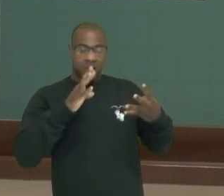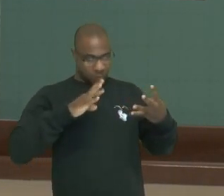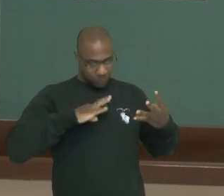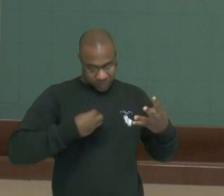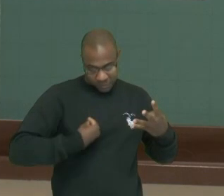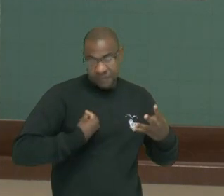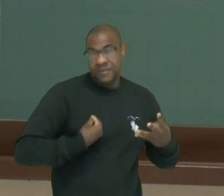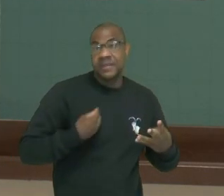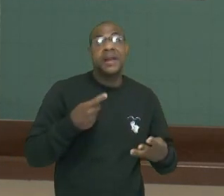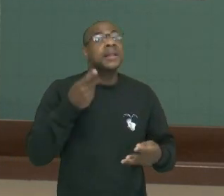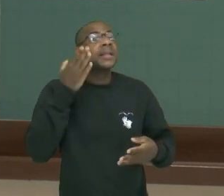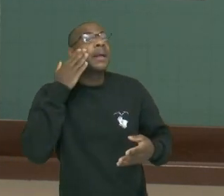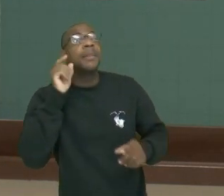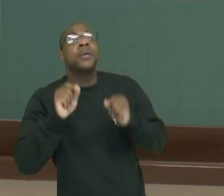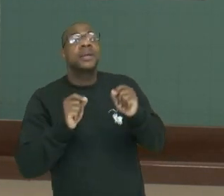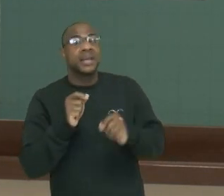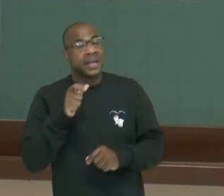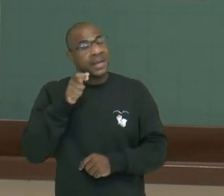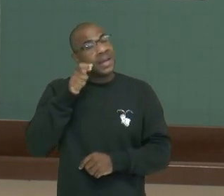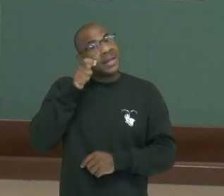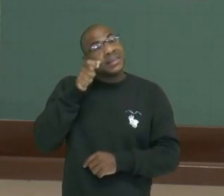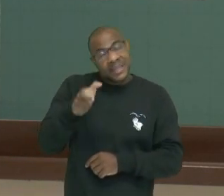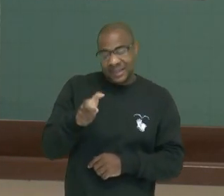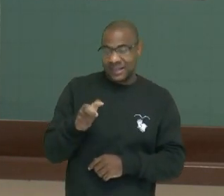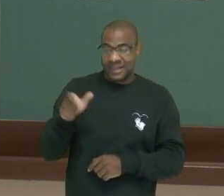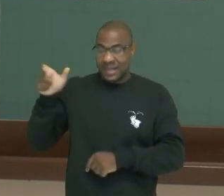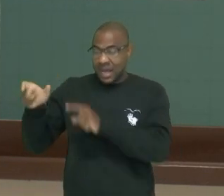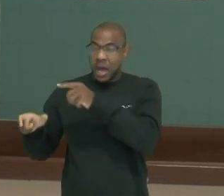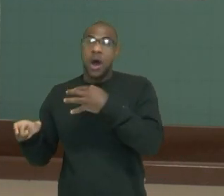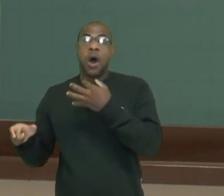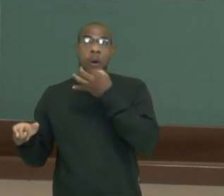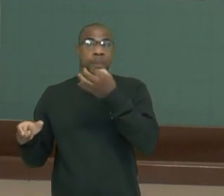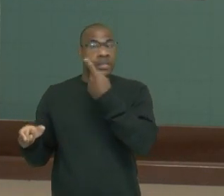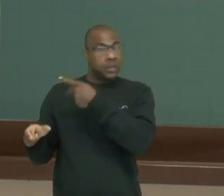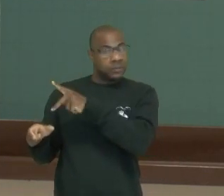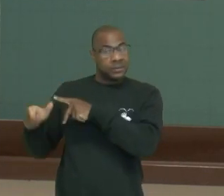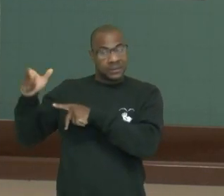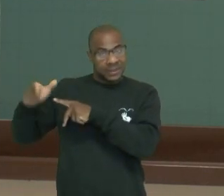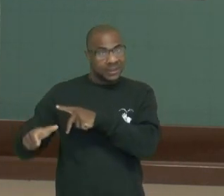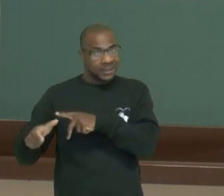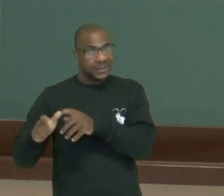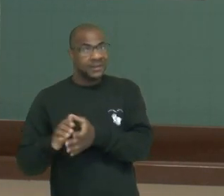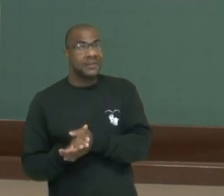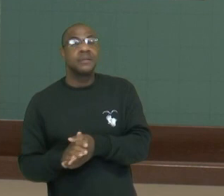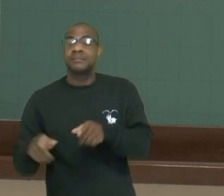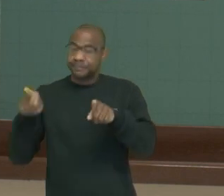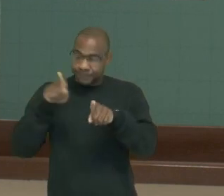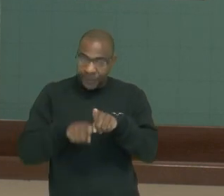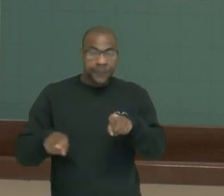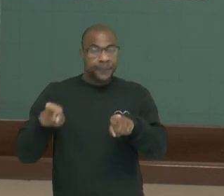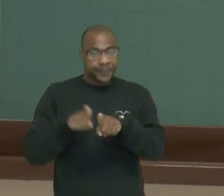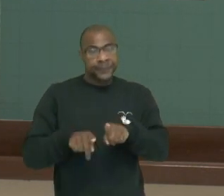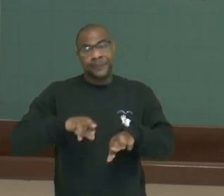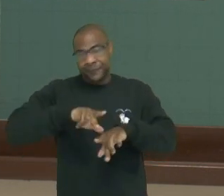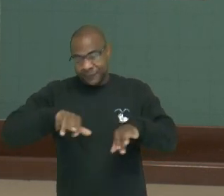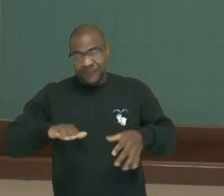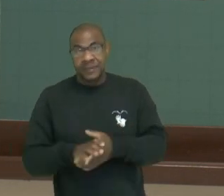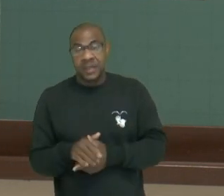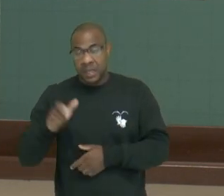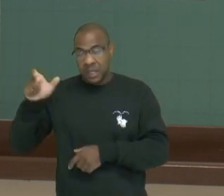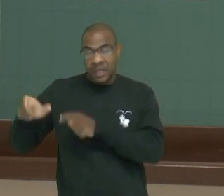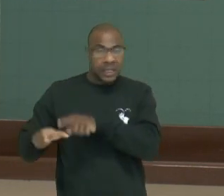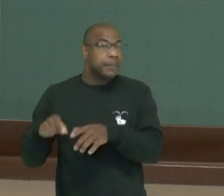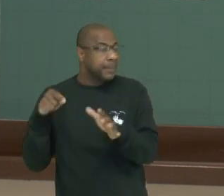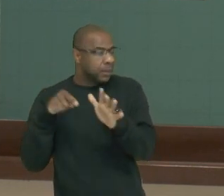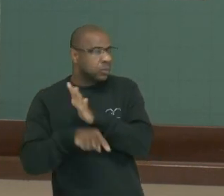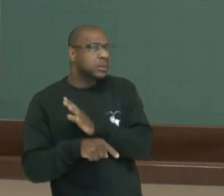seus interesses. Então, essa é a opinião dele e ele vai retomando diversas vezes. Até que um momento, o entrevistador